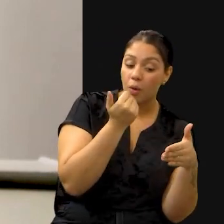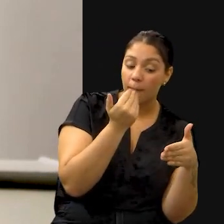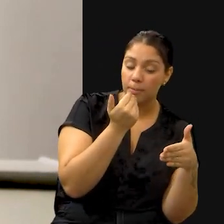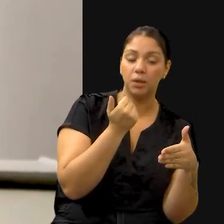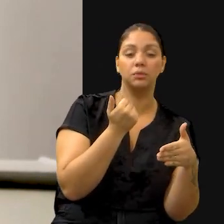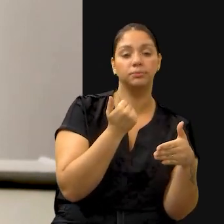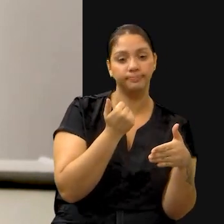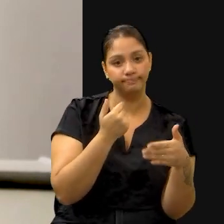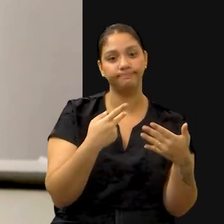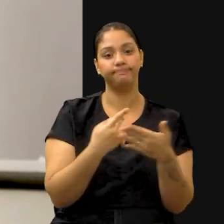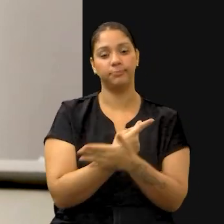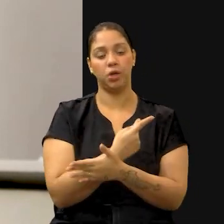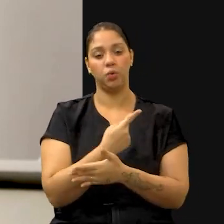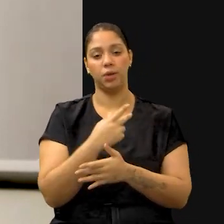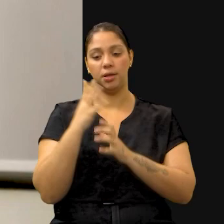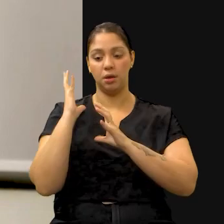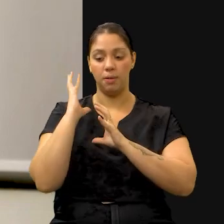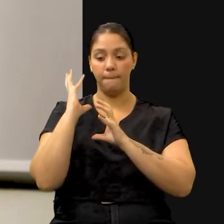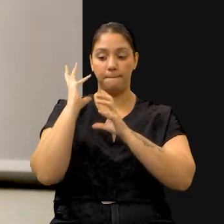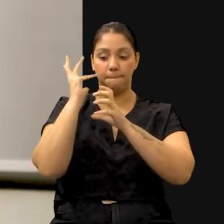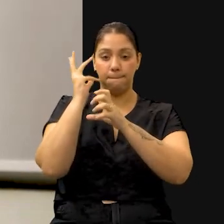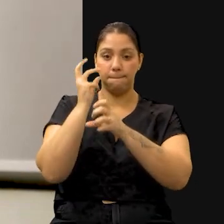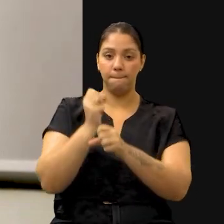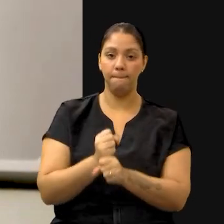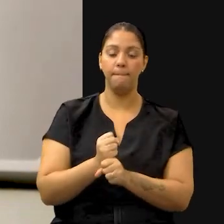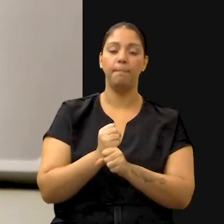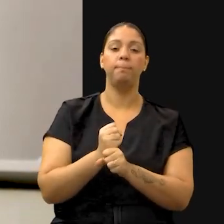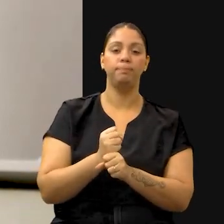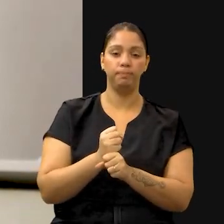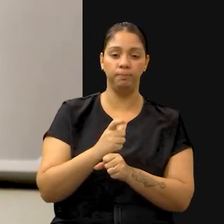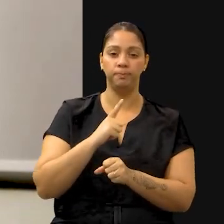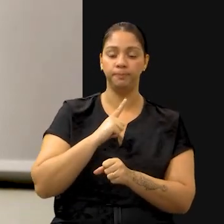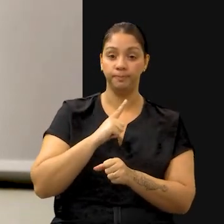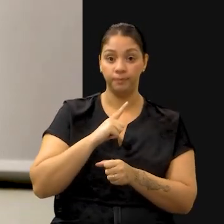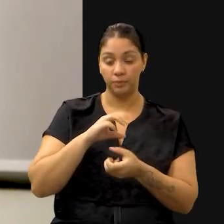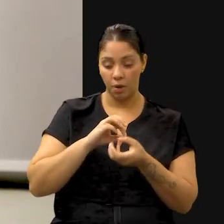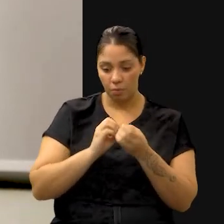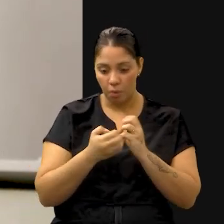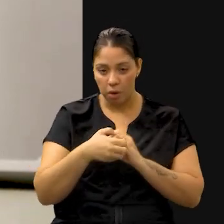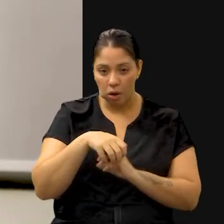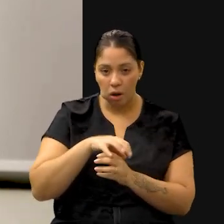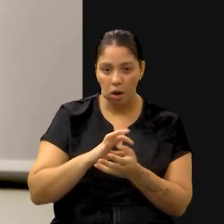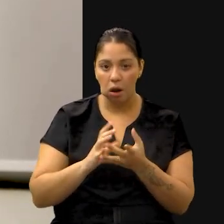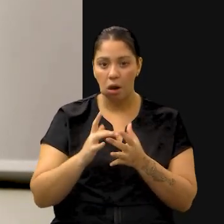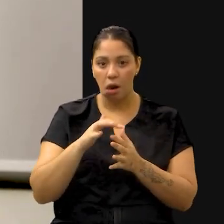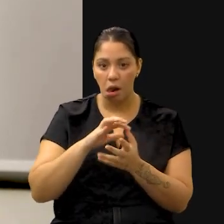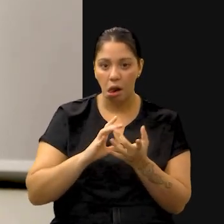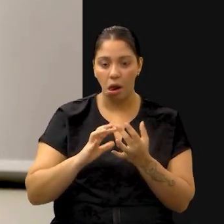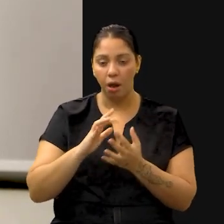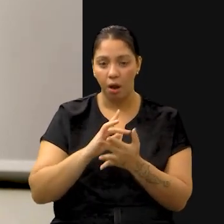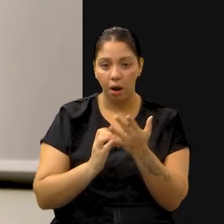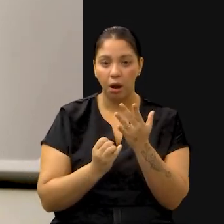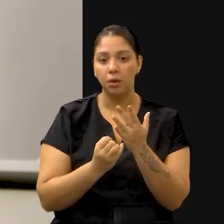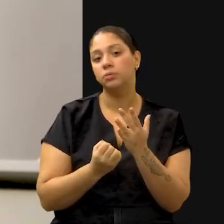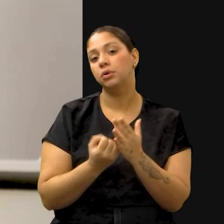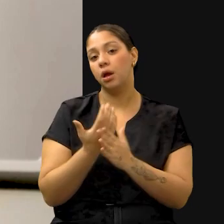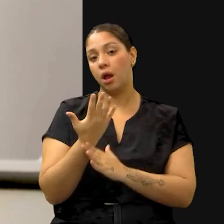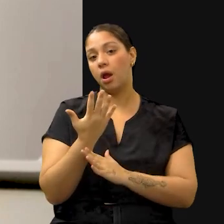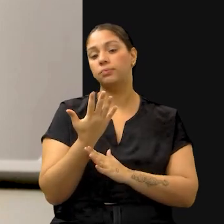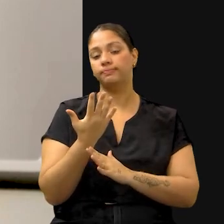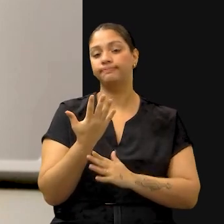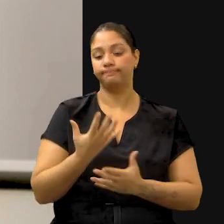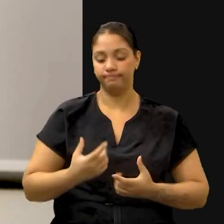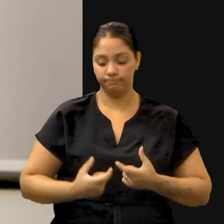alimentares que vão fazendo com que nós vamos agregando risco de ter alguns tipos de mutação nas nossas próprias células, que isso fazem com